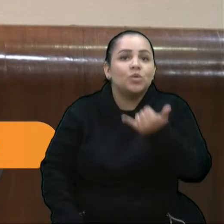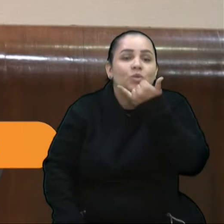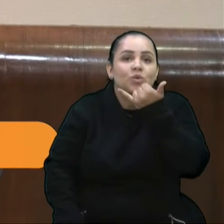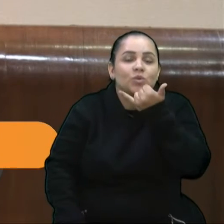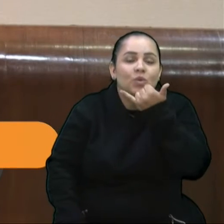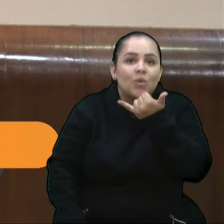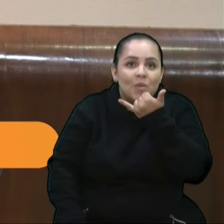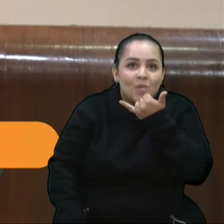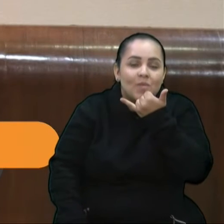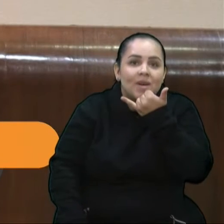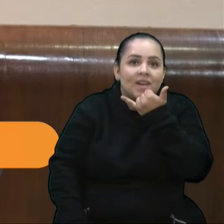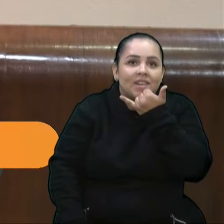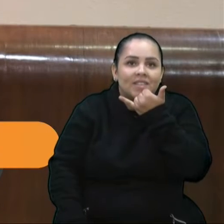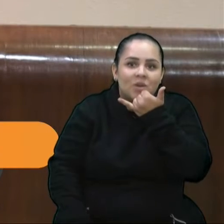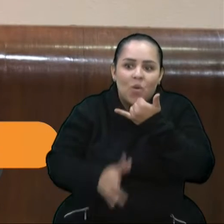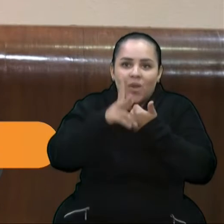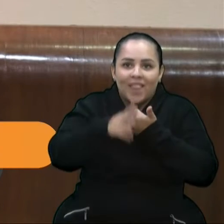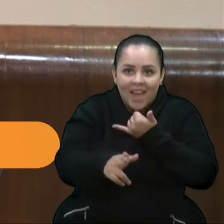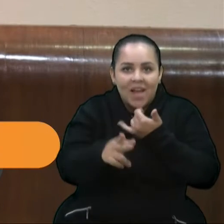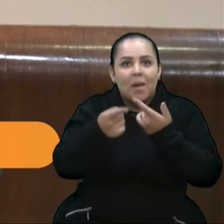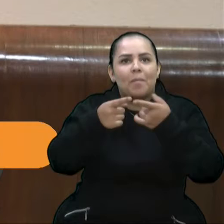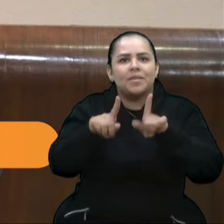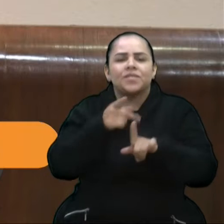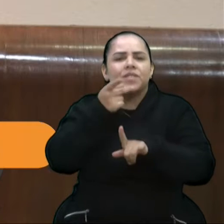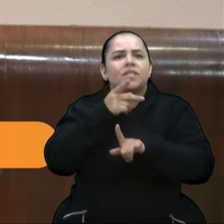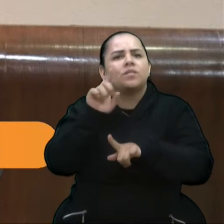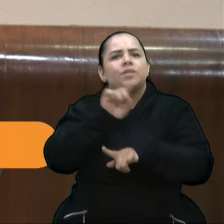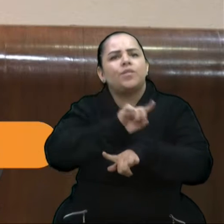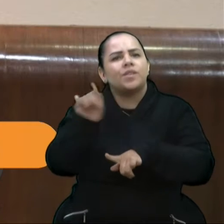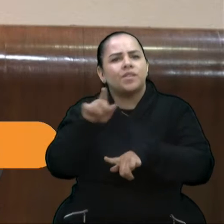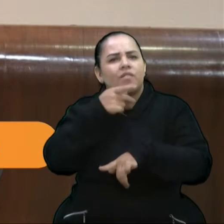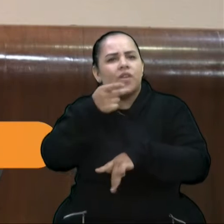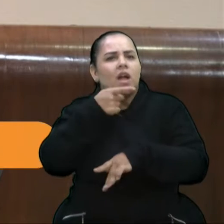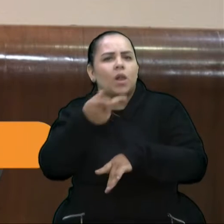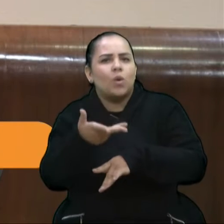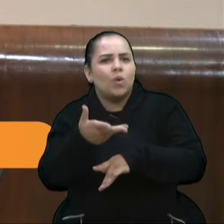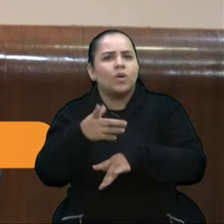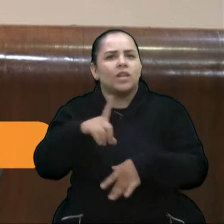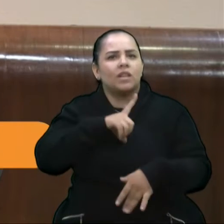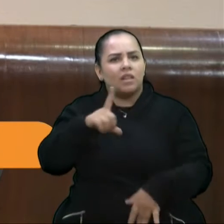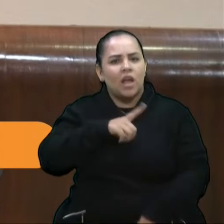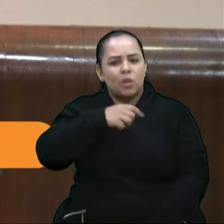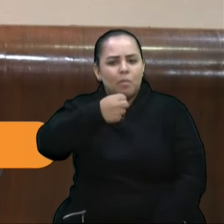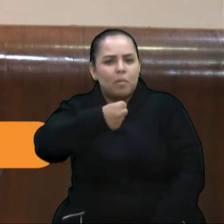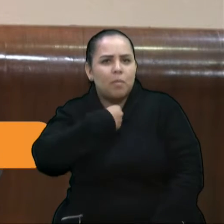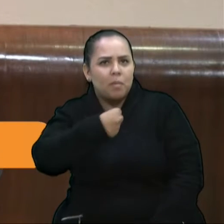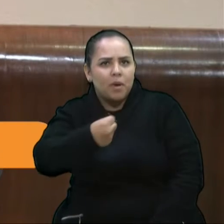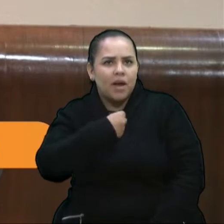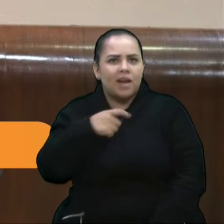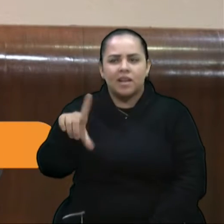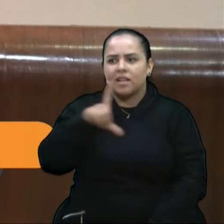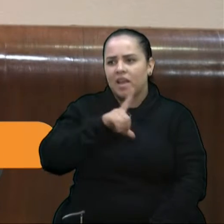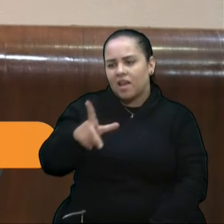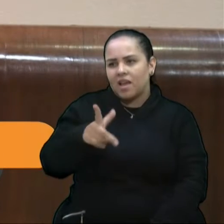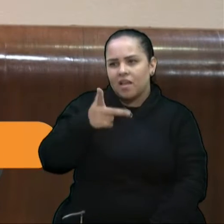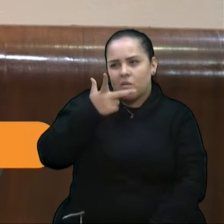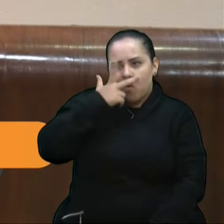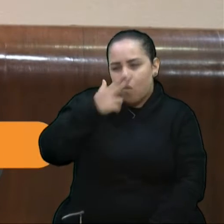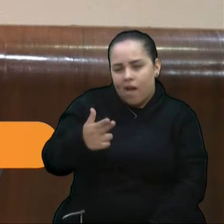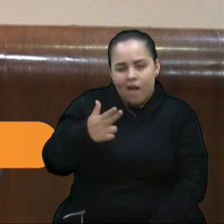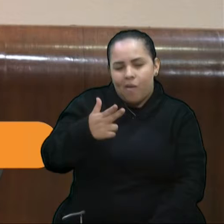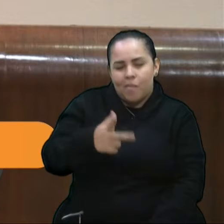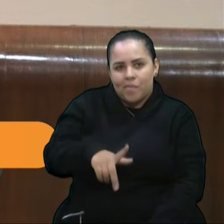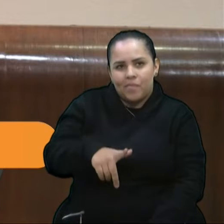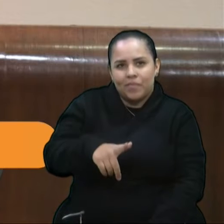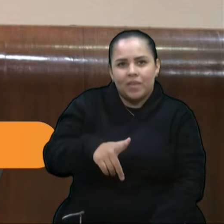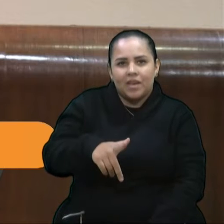interromper, só colocando essa situação que você traz do repórter que sai pautado ou coisa parecida. Então, eticamente,